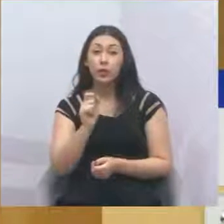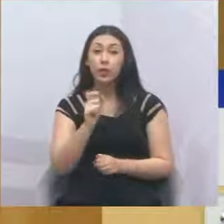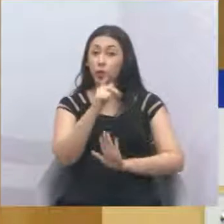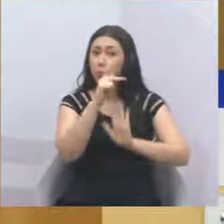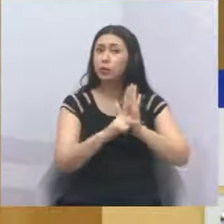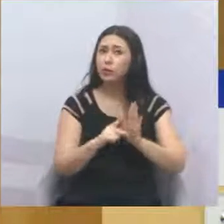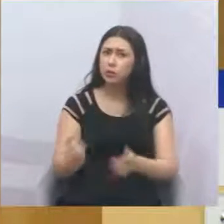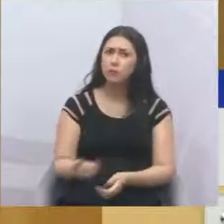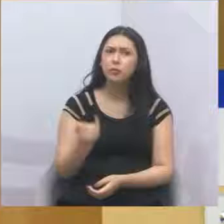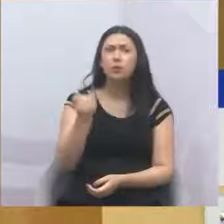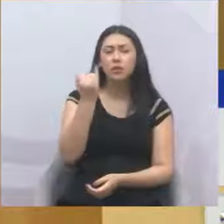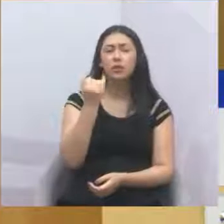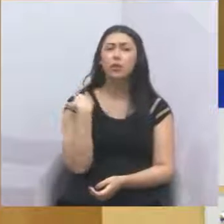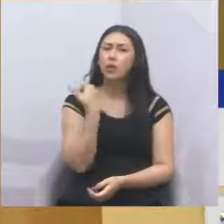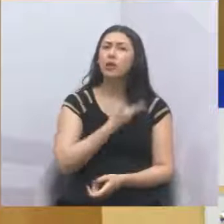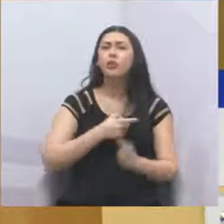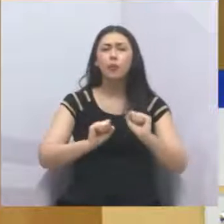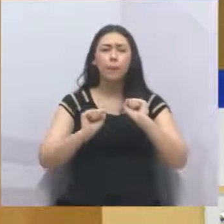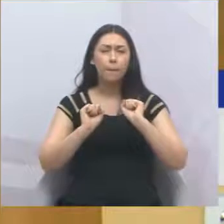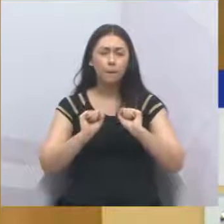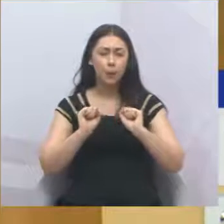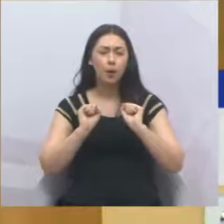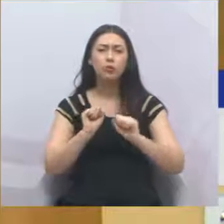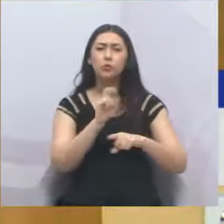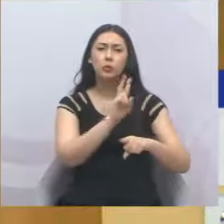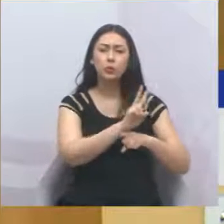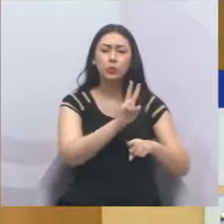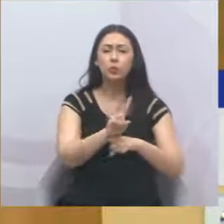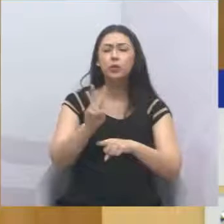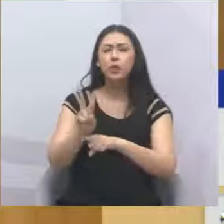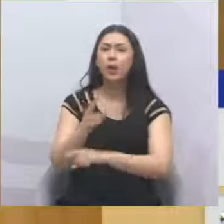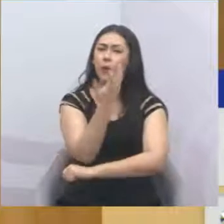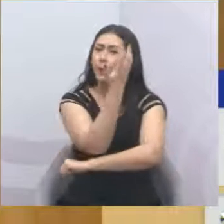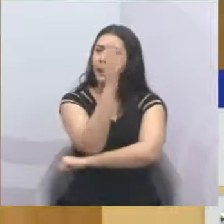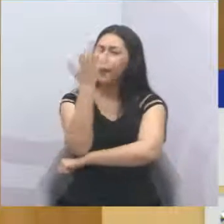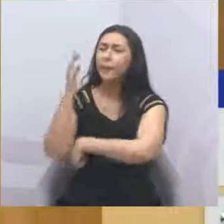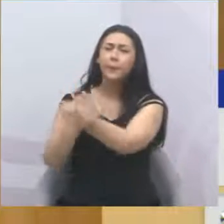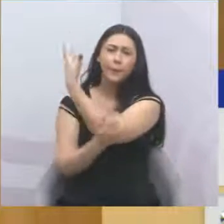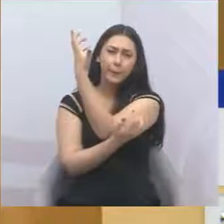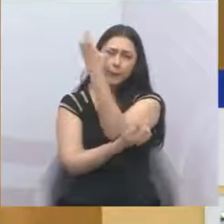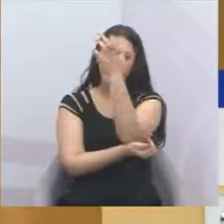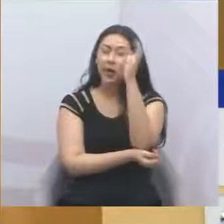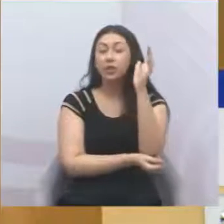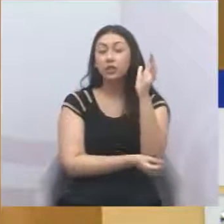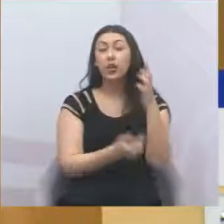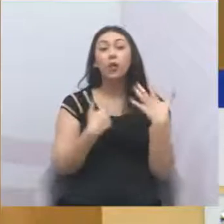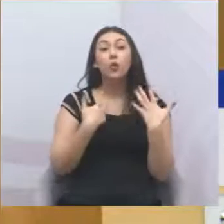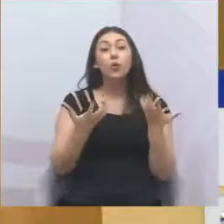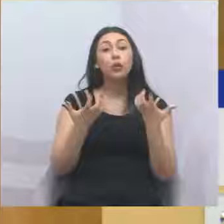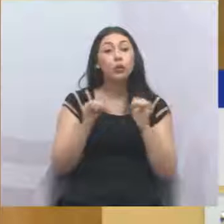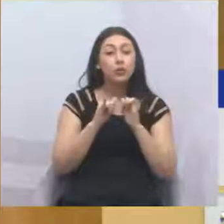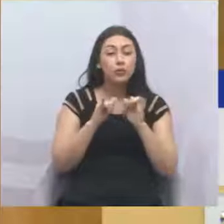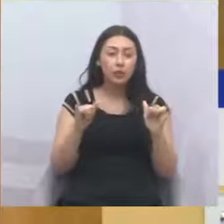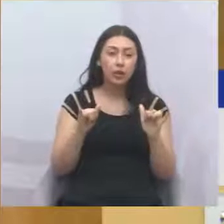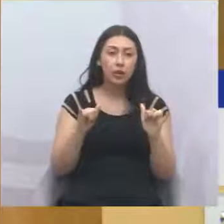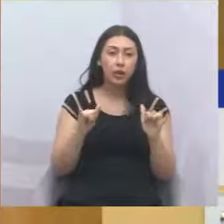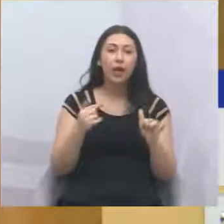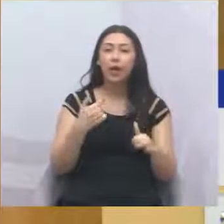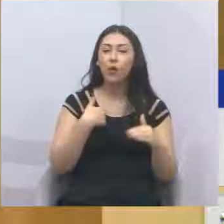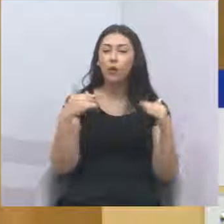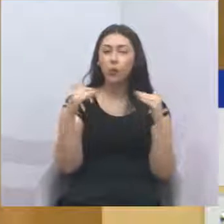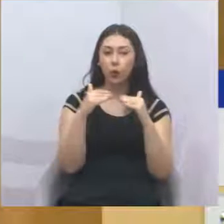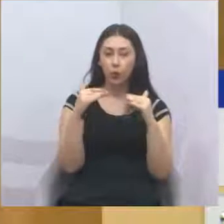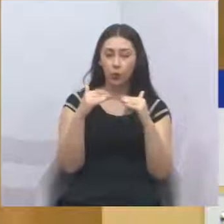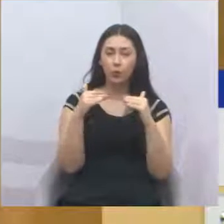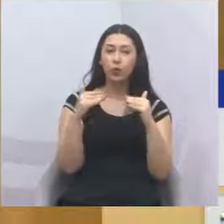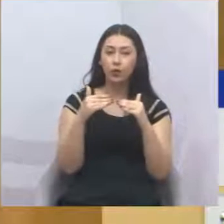projeto é necessário para que nós possamos cuidar e preservar o nosso meio ambiente, e quero já adiantar aqui, Valmir, que serei favorável